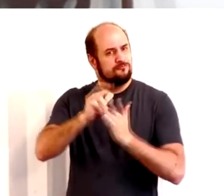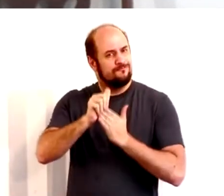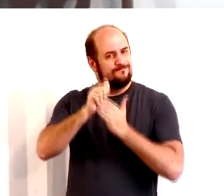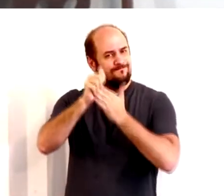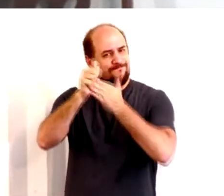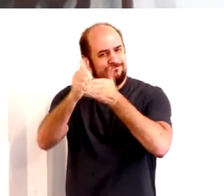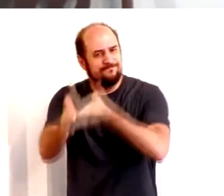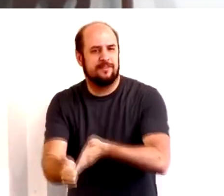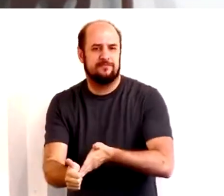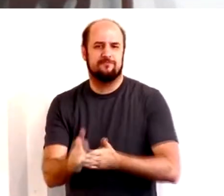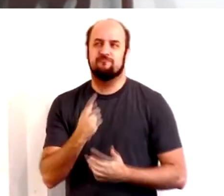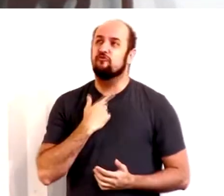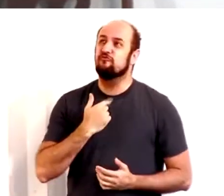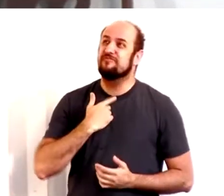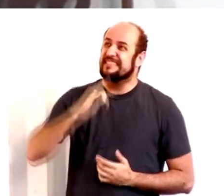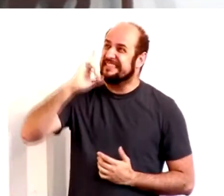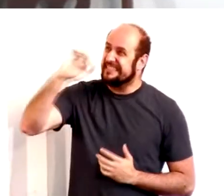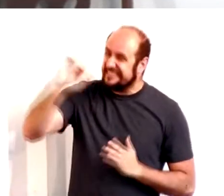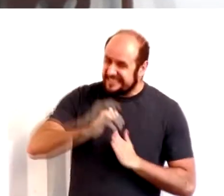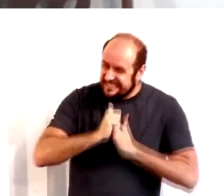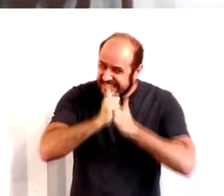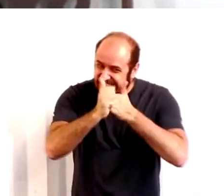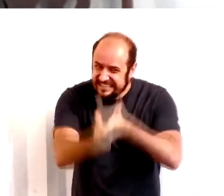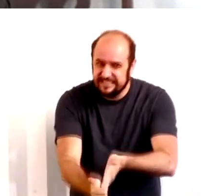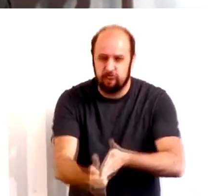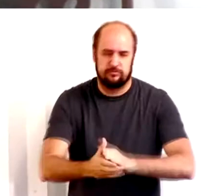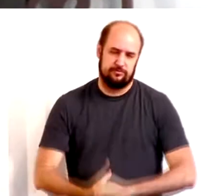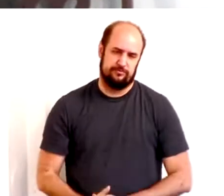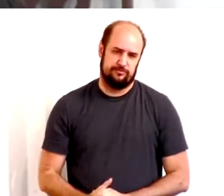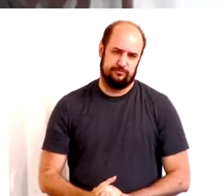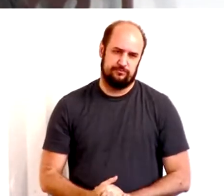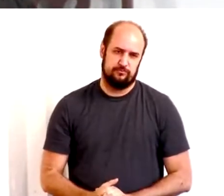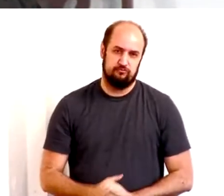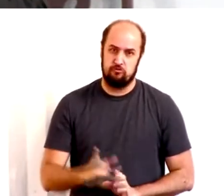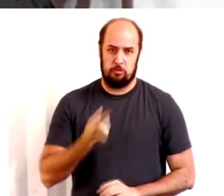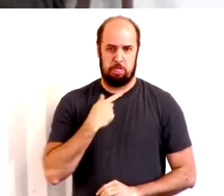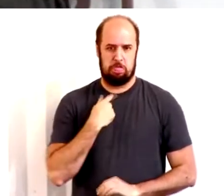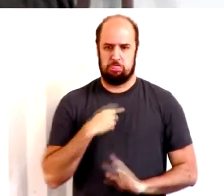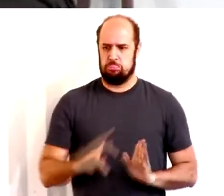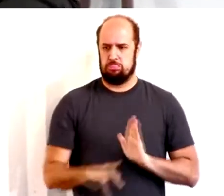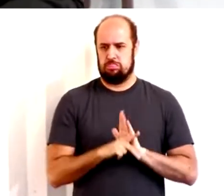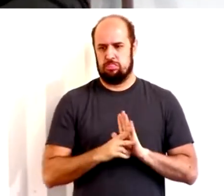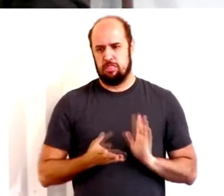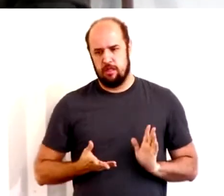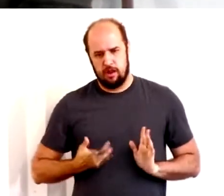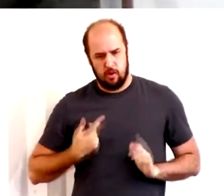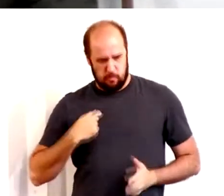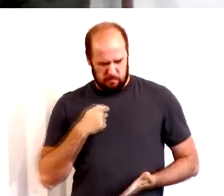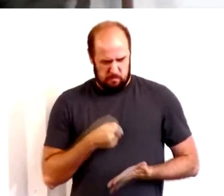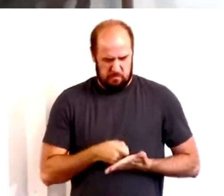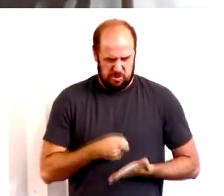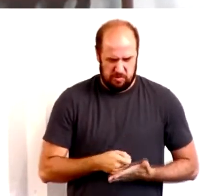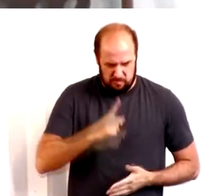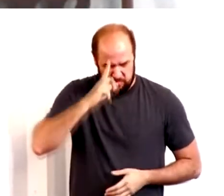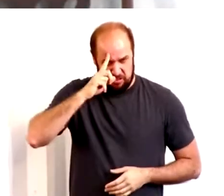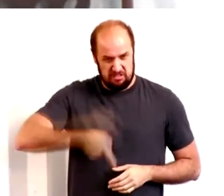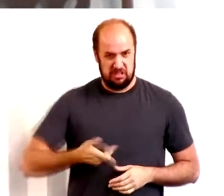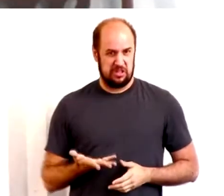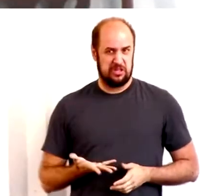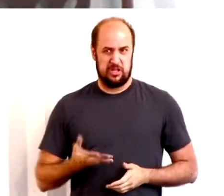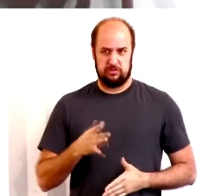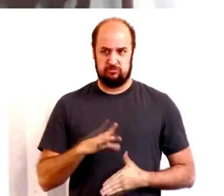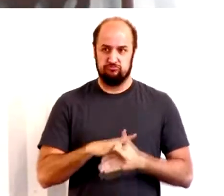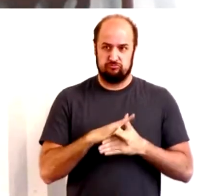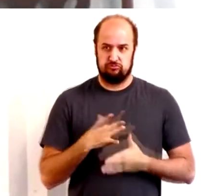e pela vontade de Deus. E que não é aquilo que era imposto por ele, sendo